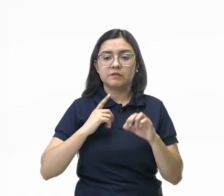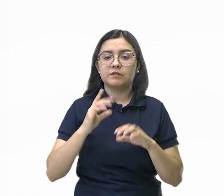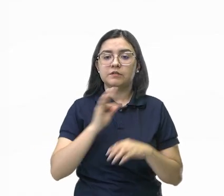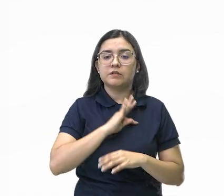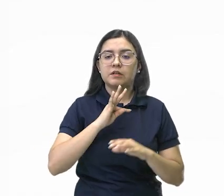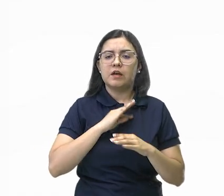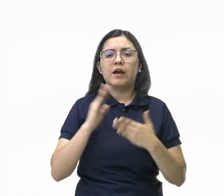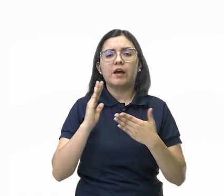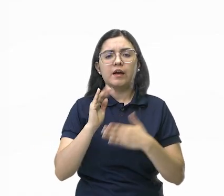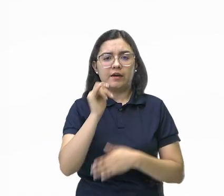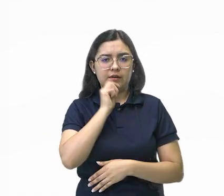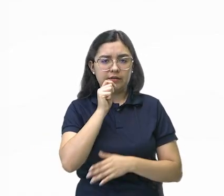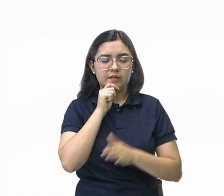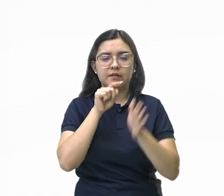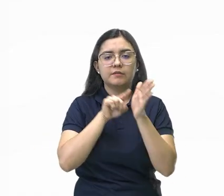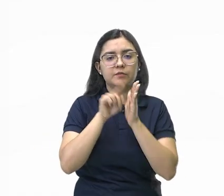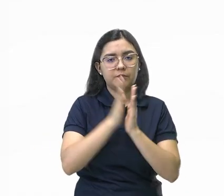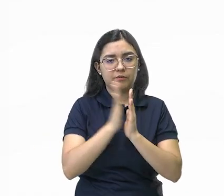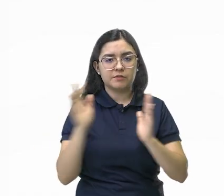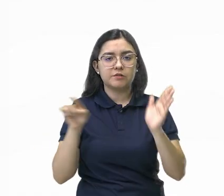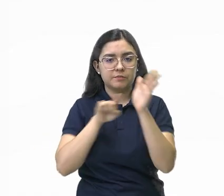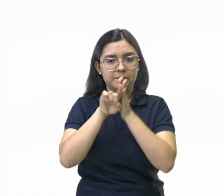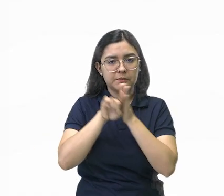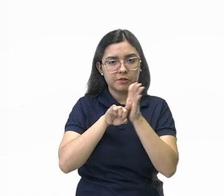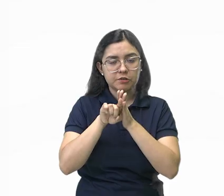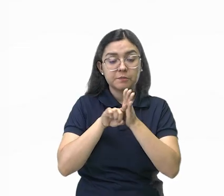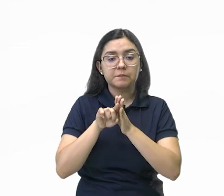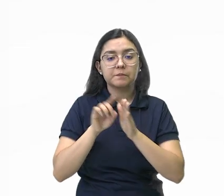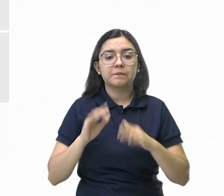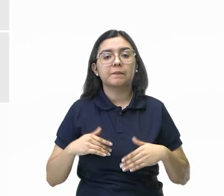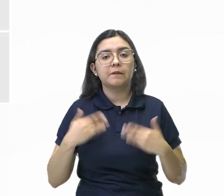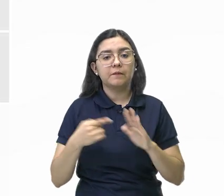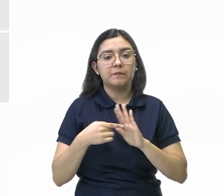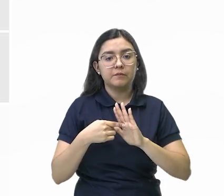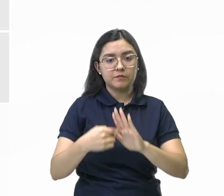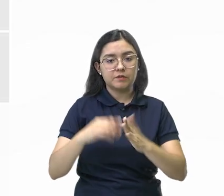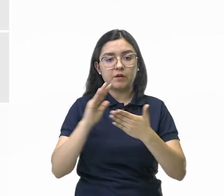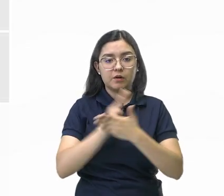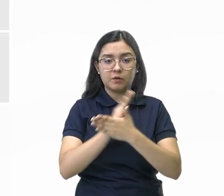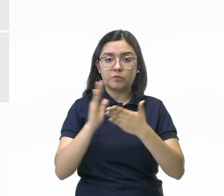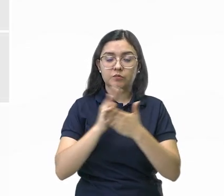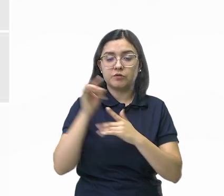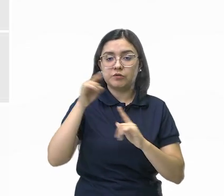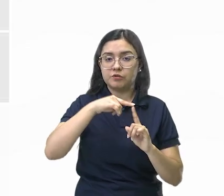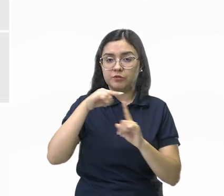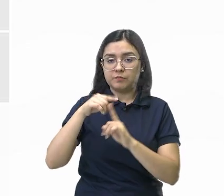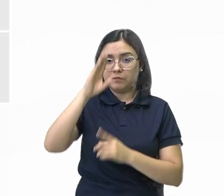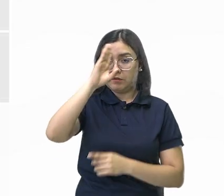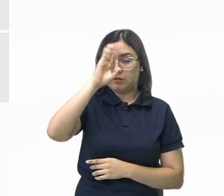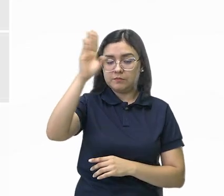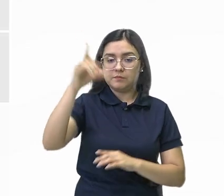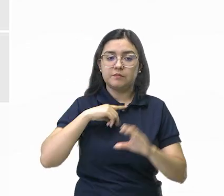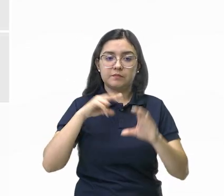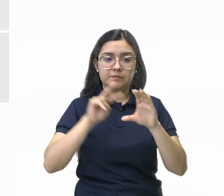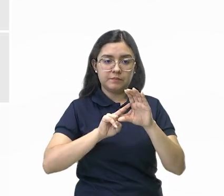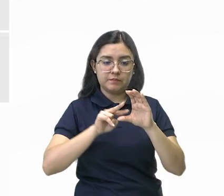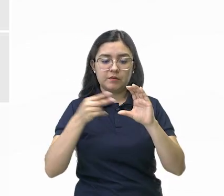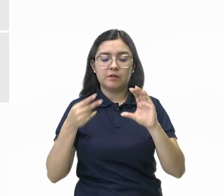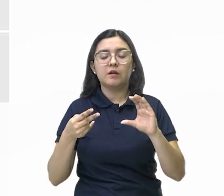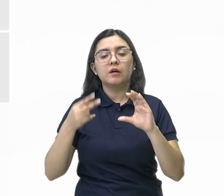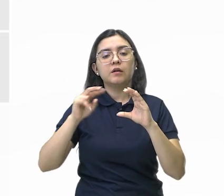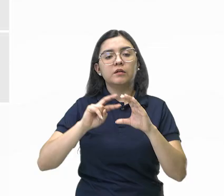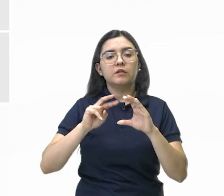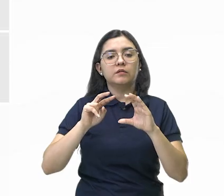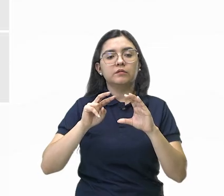técnicas ainda estejam em pesquisa. Vamos mostrar para vocês alguns tipos principais de células-tronco. Nós temos as totipotentes,